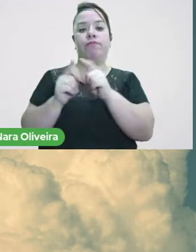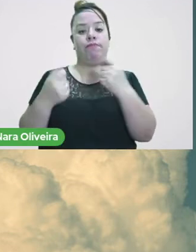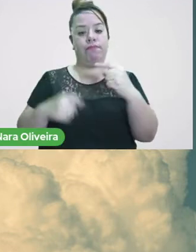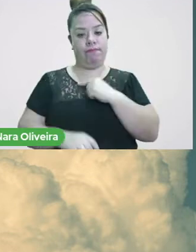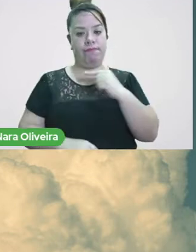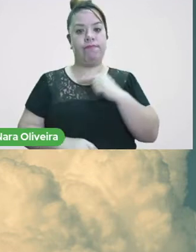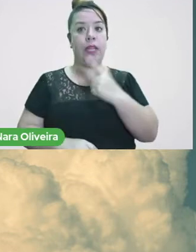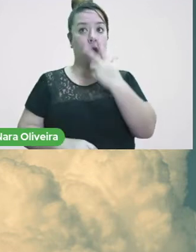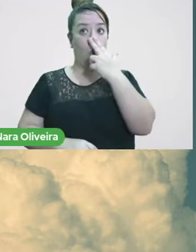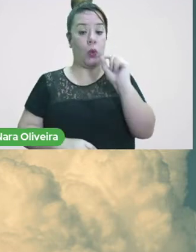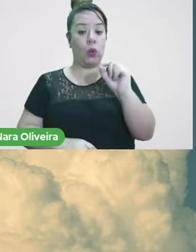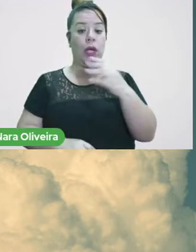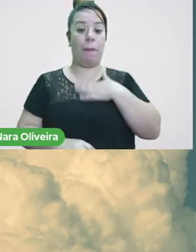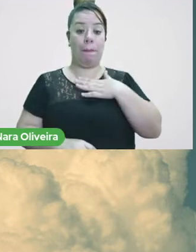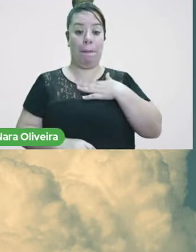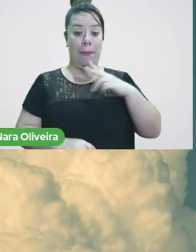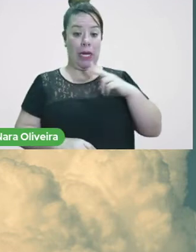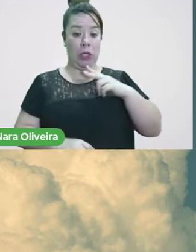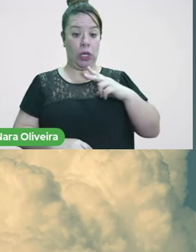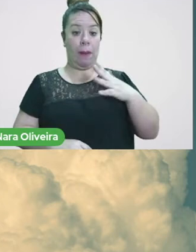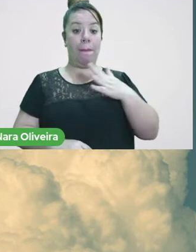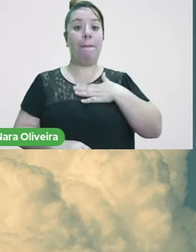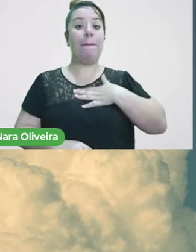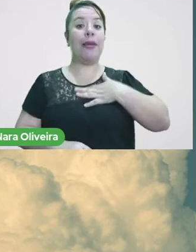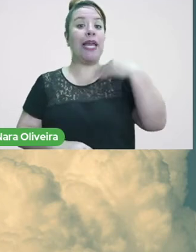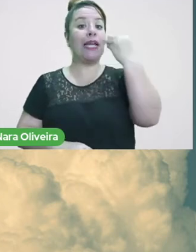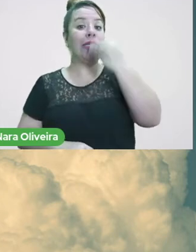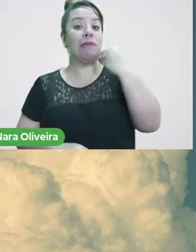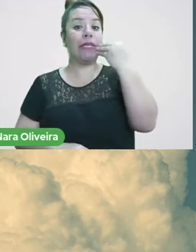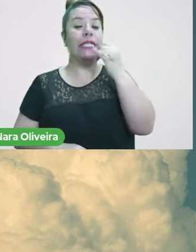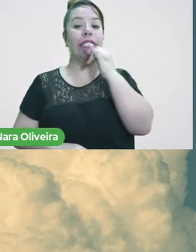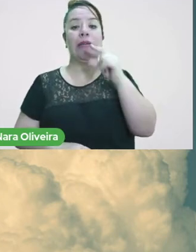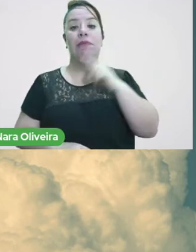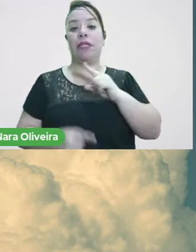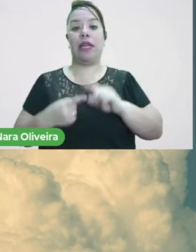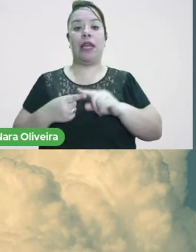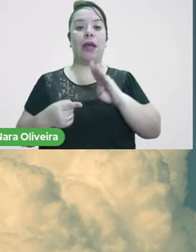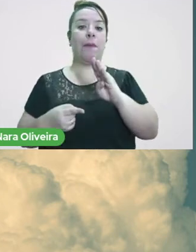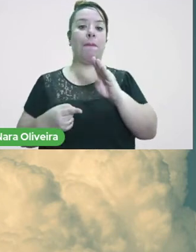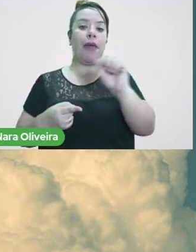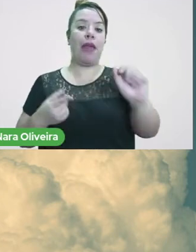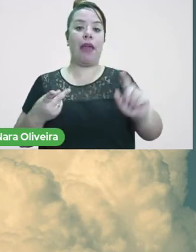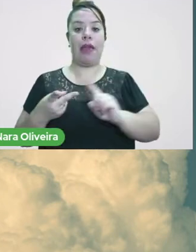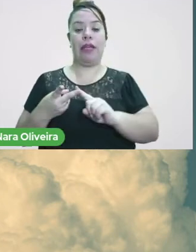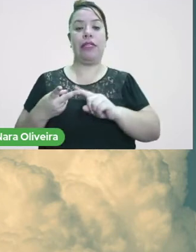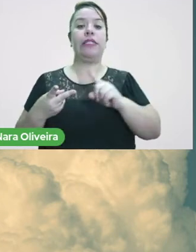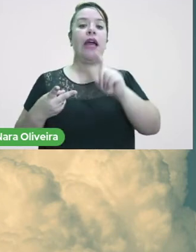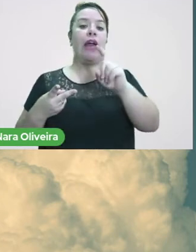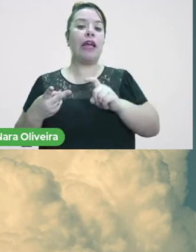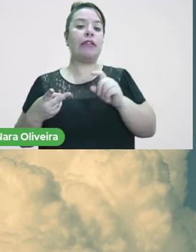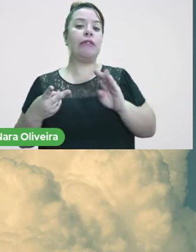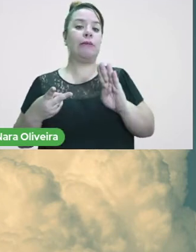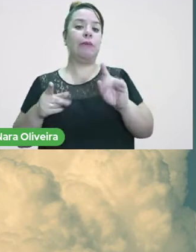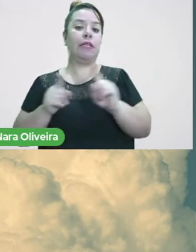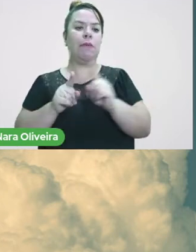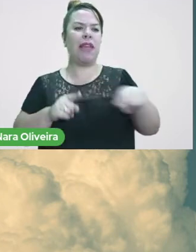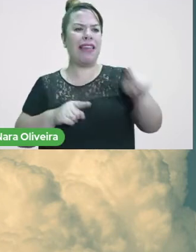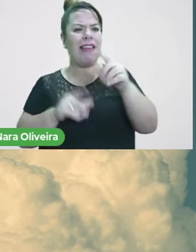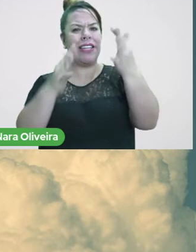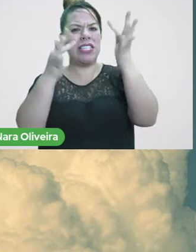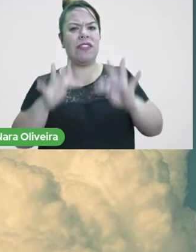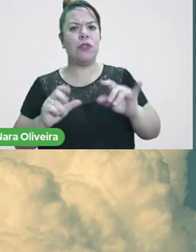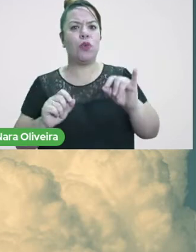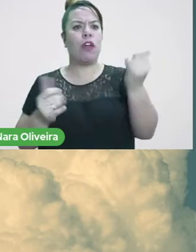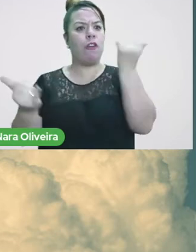particularmente, assim, na minha experiência, quando a gente envolve os BAs e os XDs, eles ficam muito felizes, assim, com a quantidade de informações que